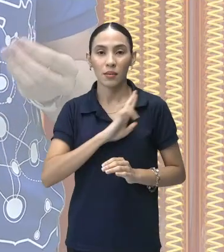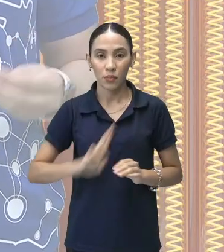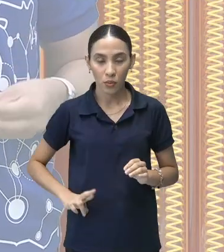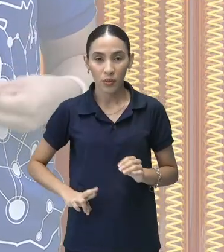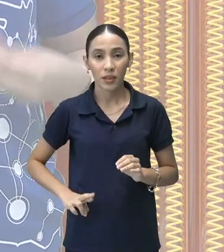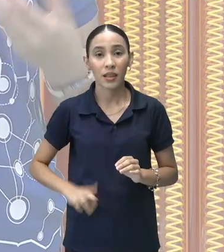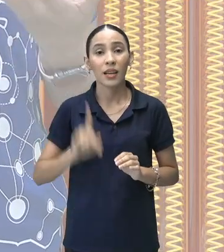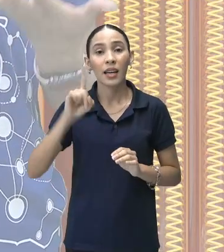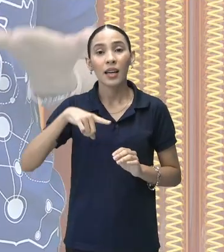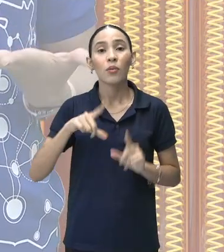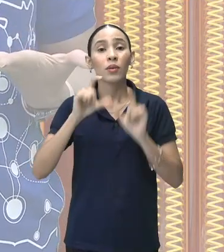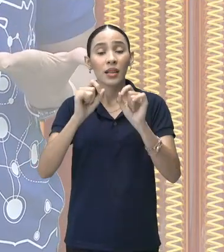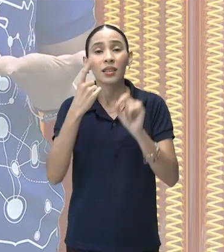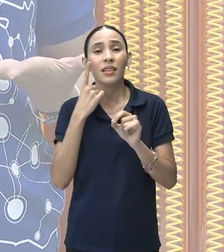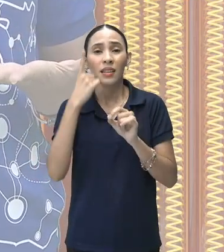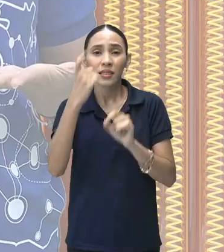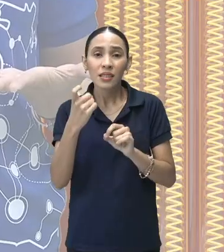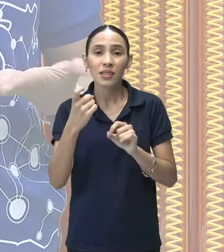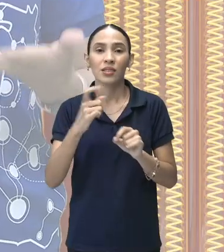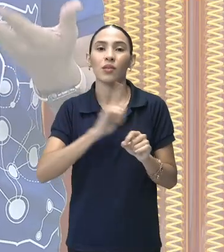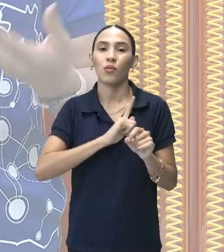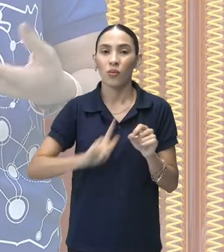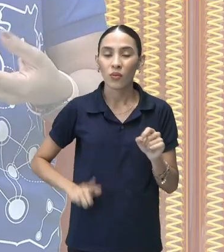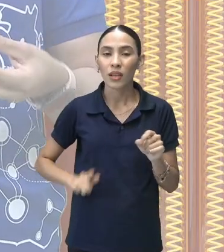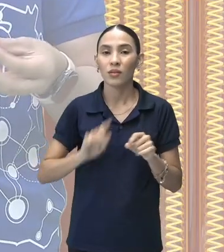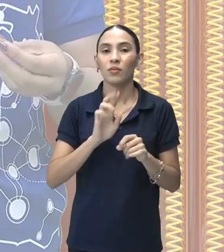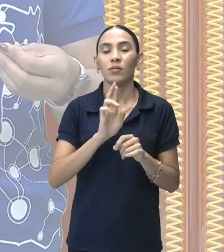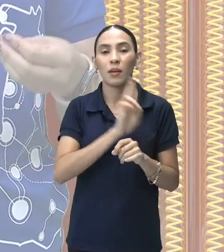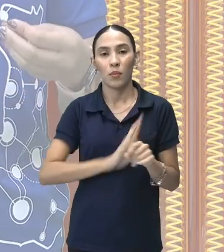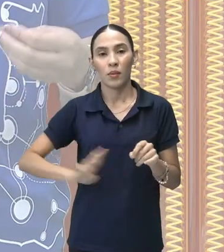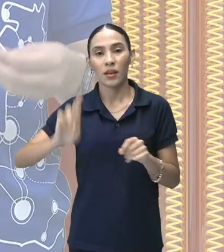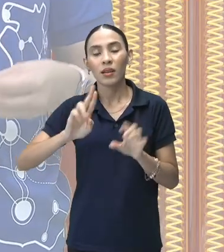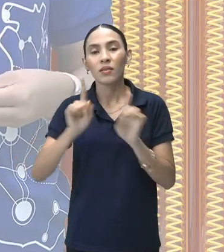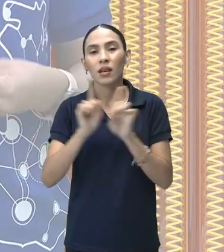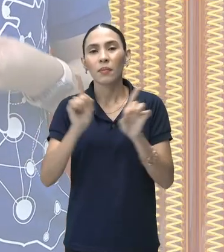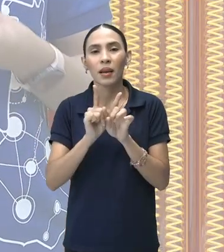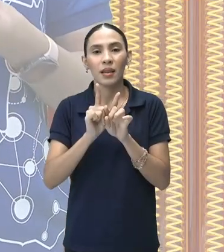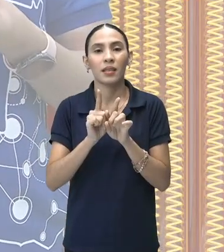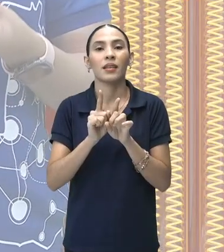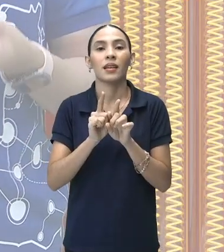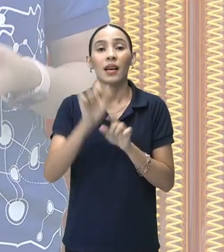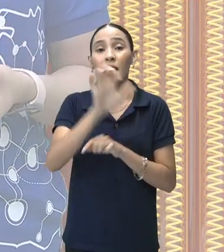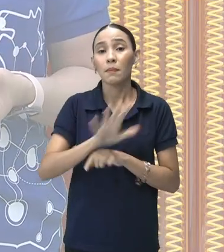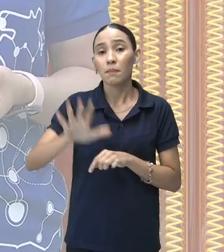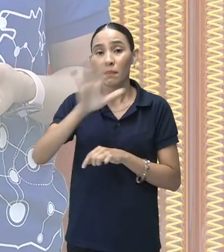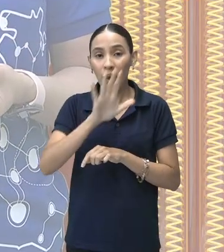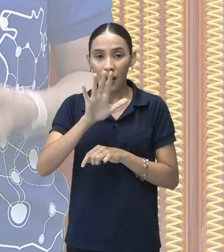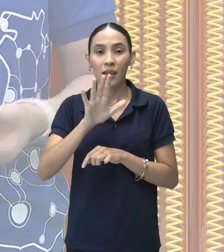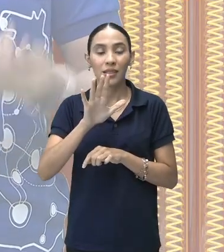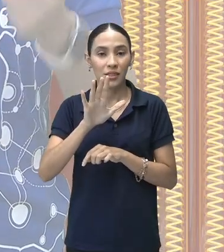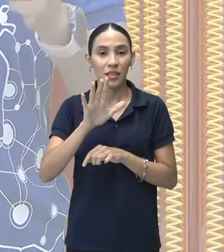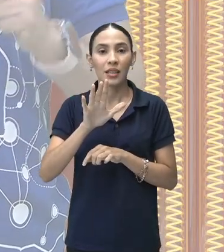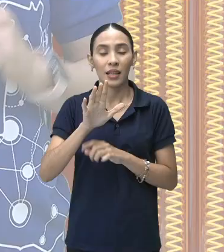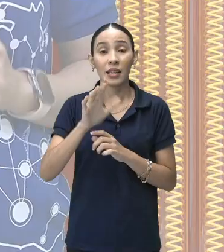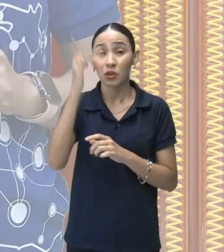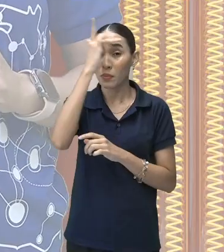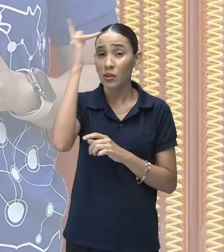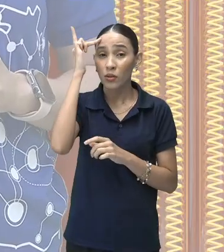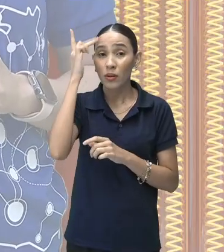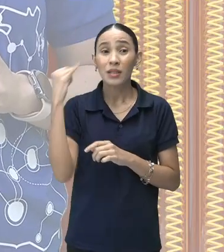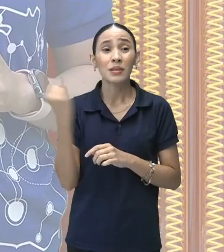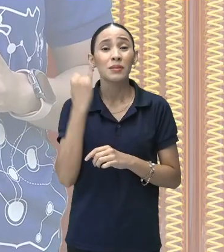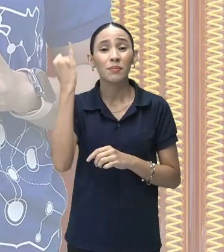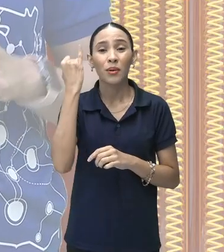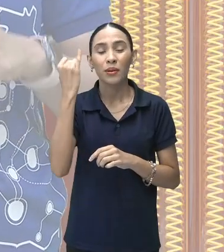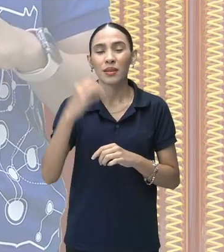República, era interessante ao governo republicano trazer a imagem de heróis nacionais. Dentre eles